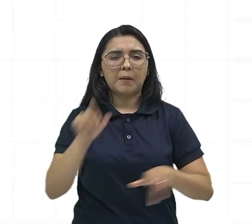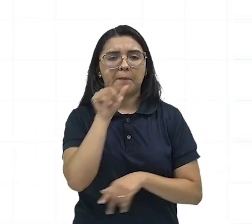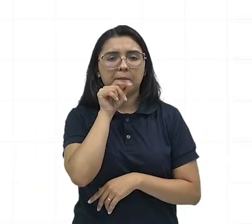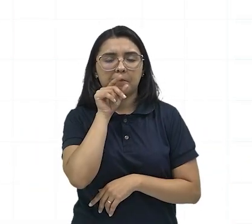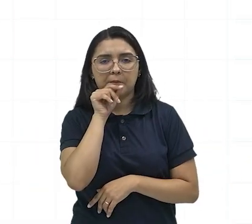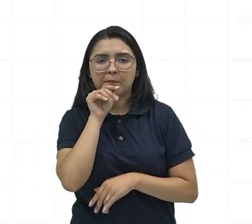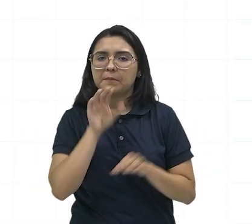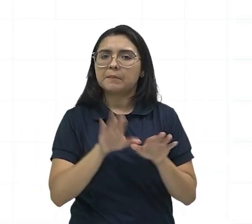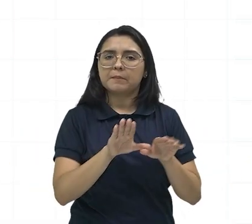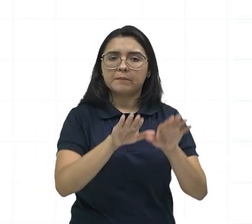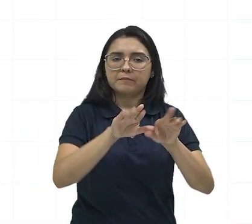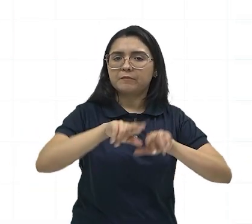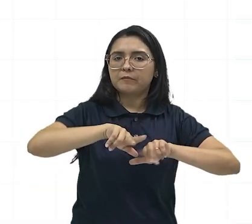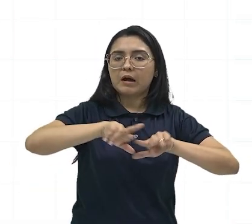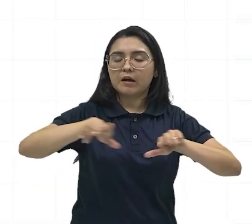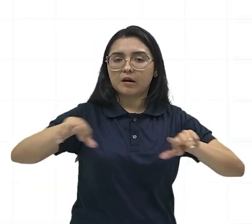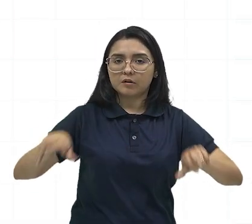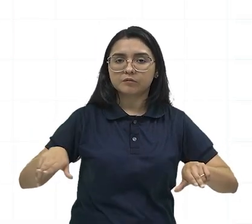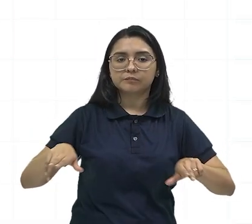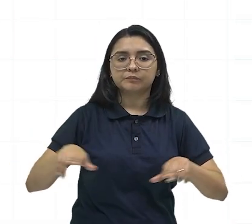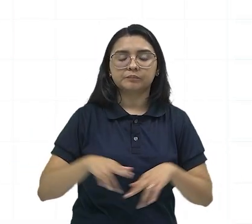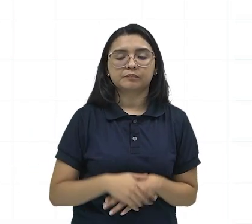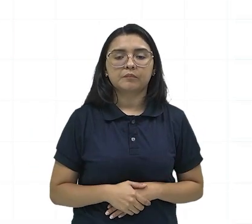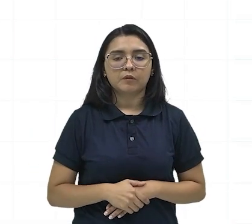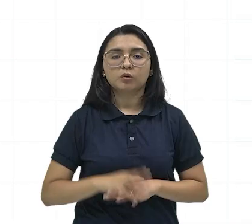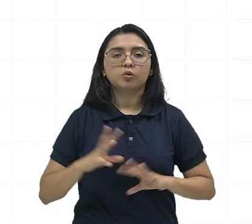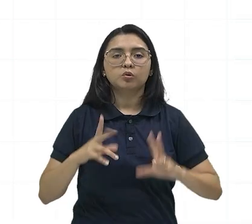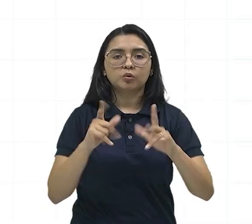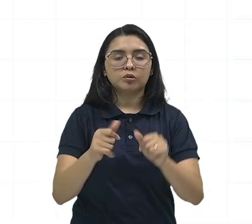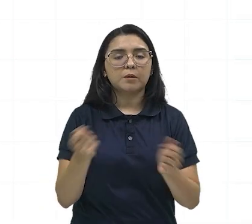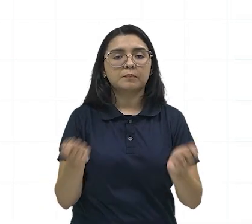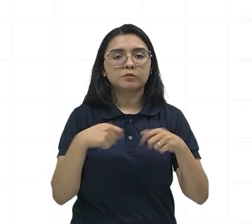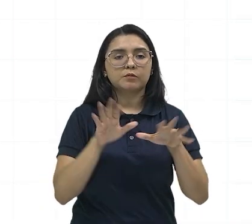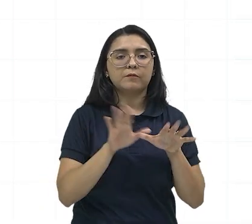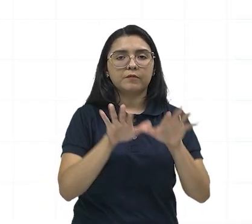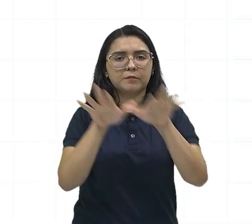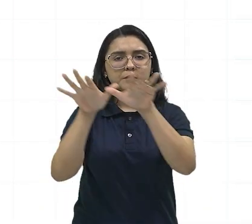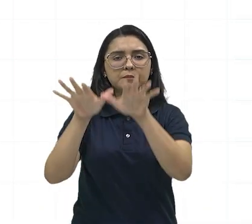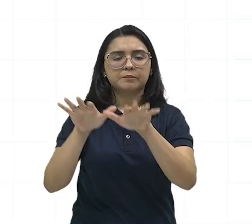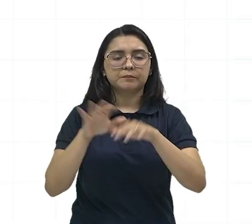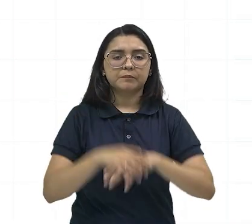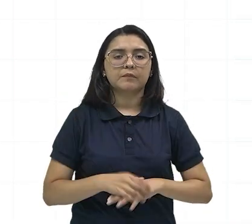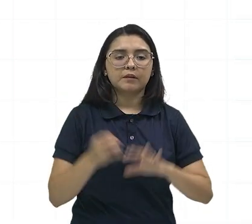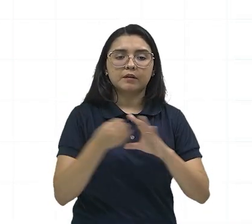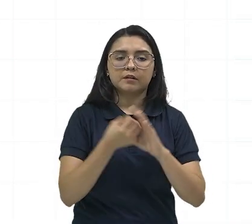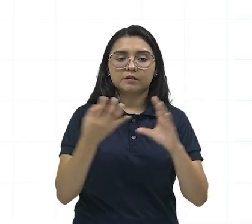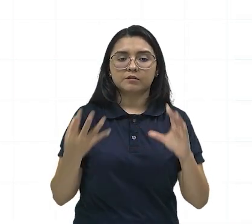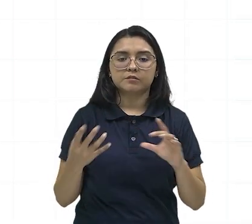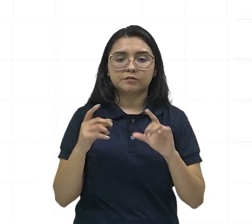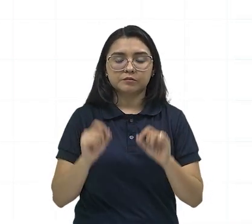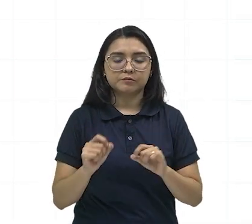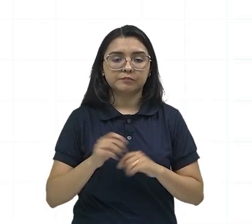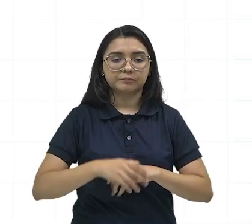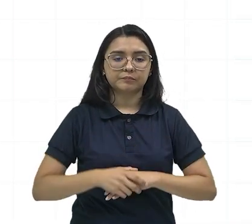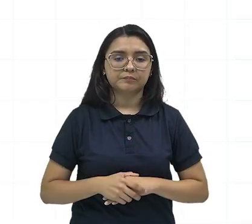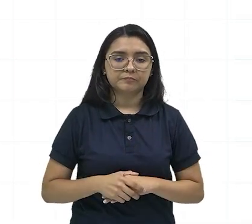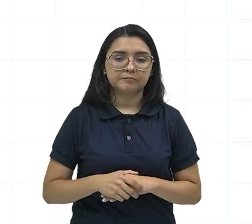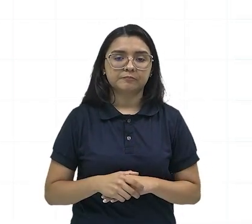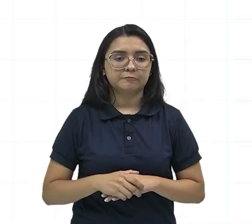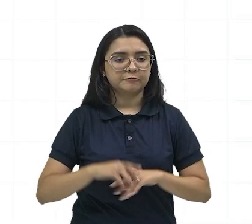né? Inclui todos esses que voam aí, que são muito bonitos, característicos aí da